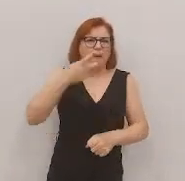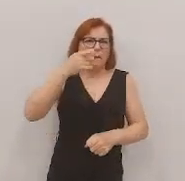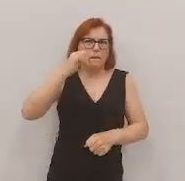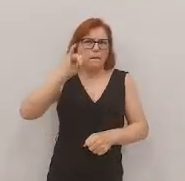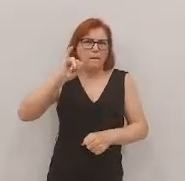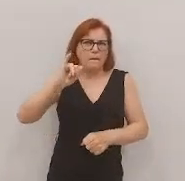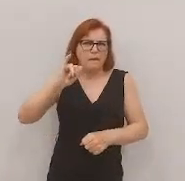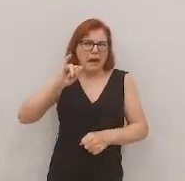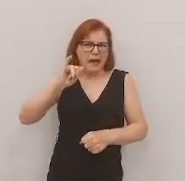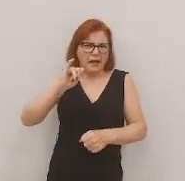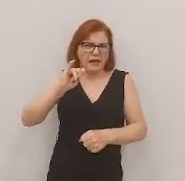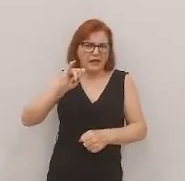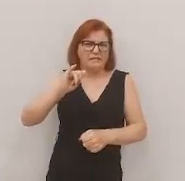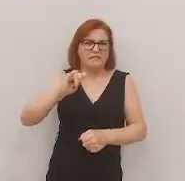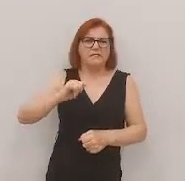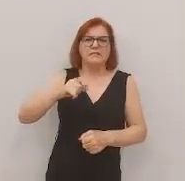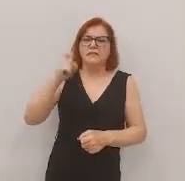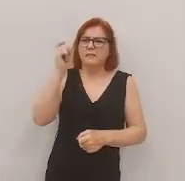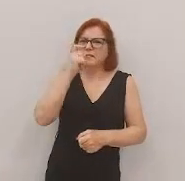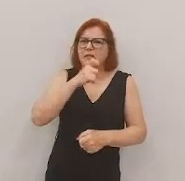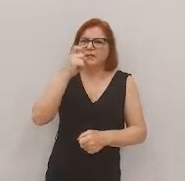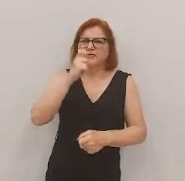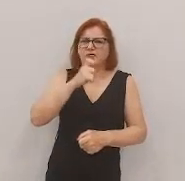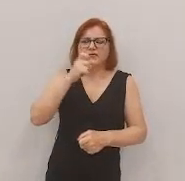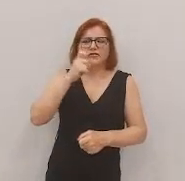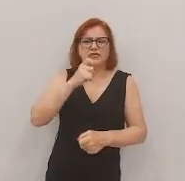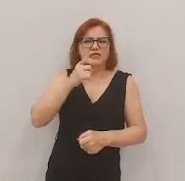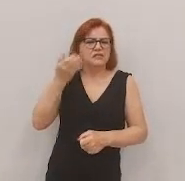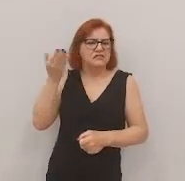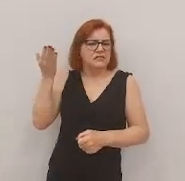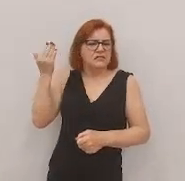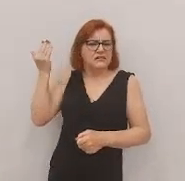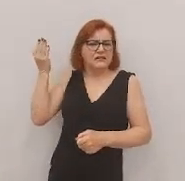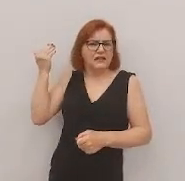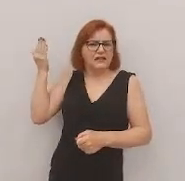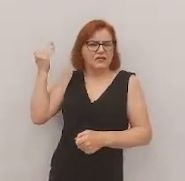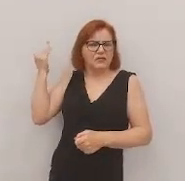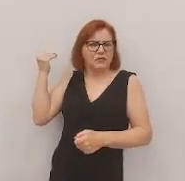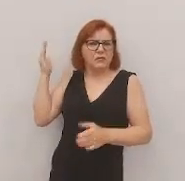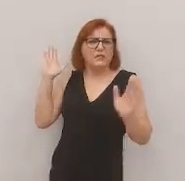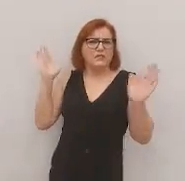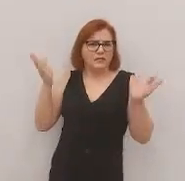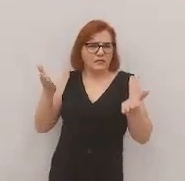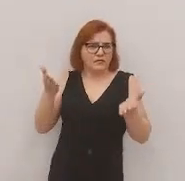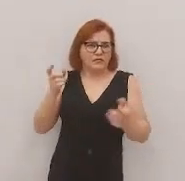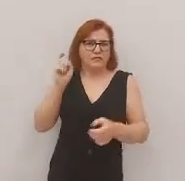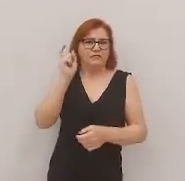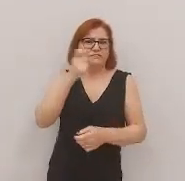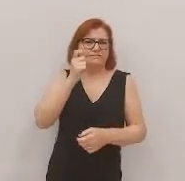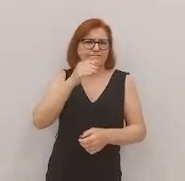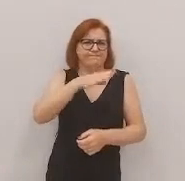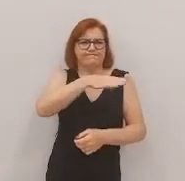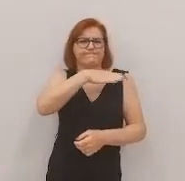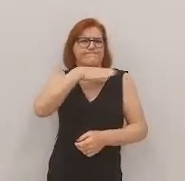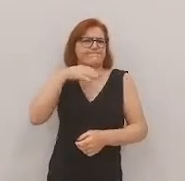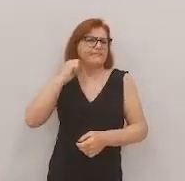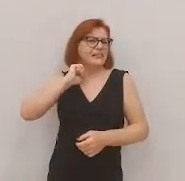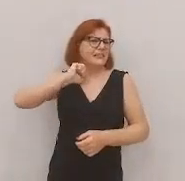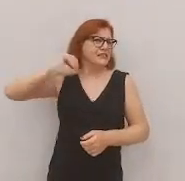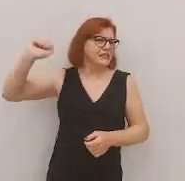Mentiroso desde o princípio. Assassino desde